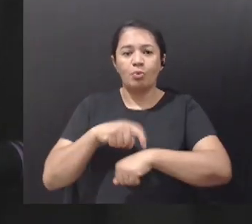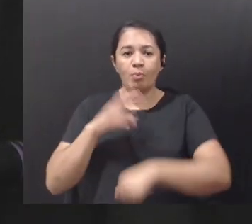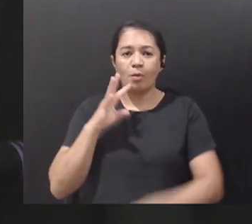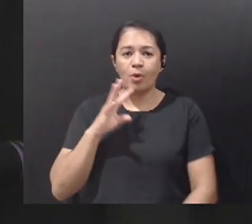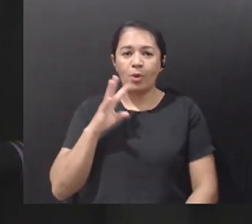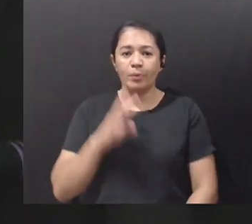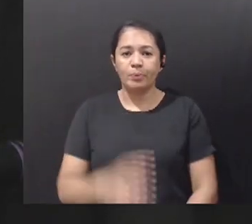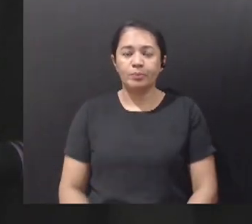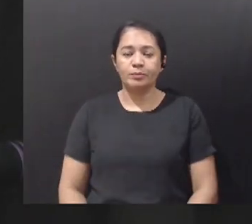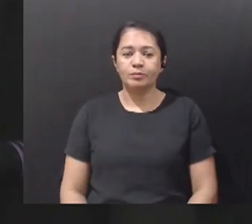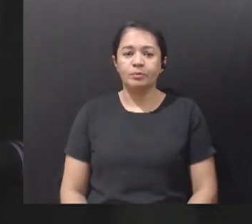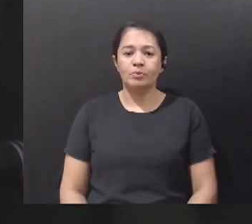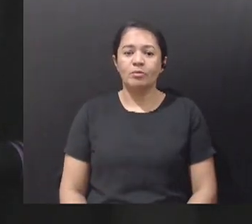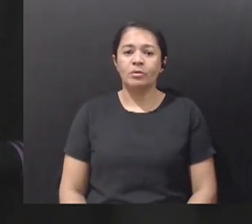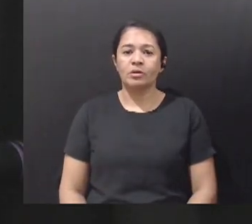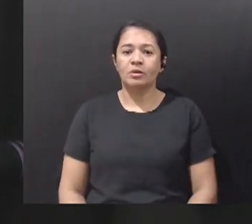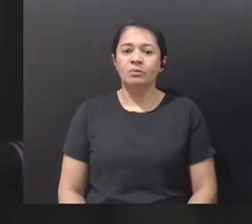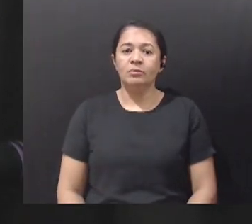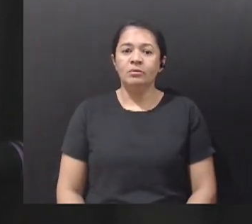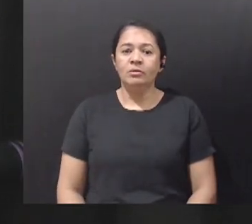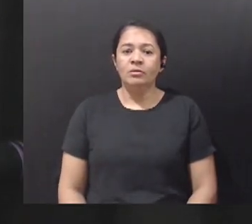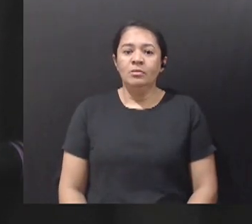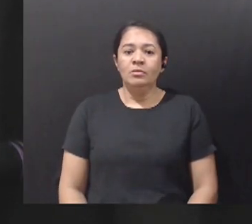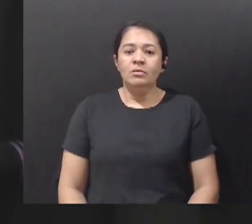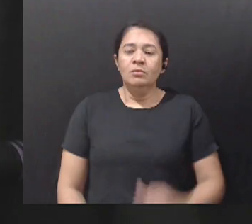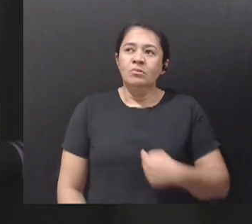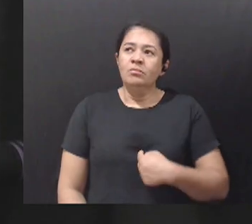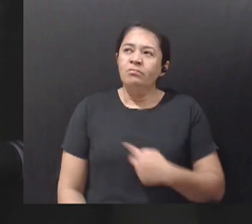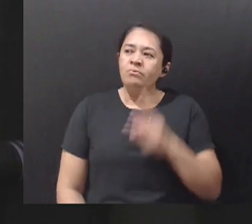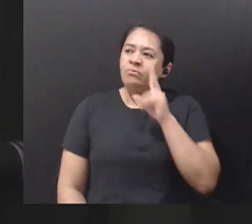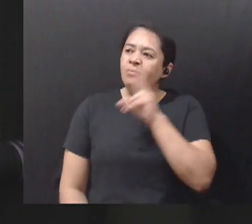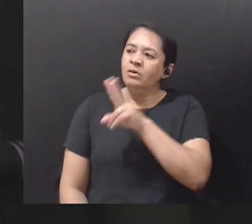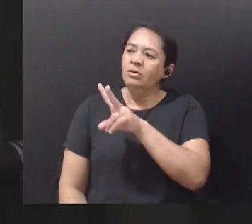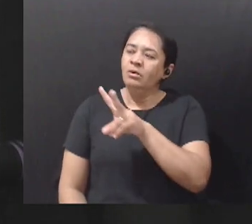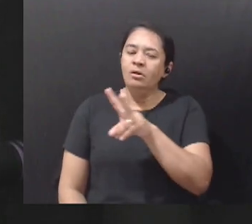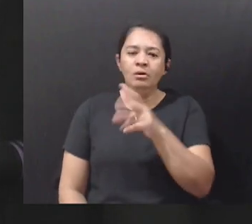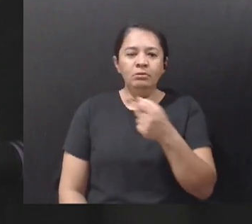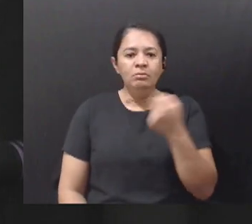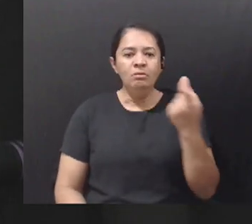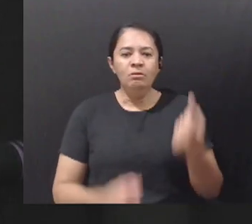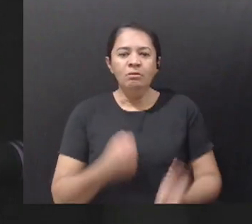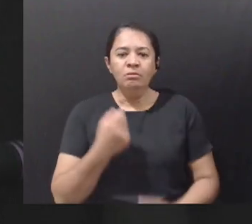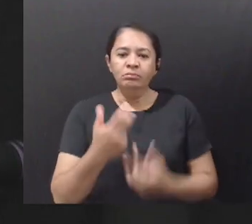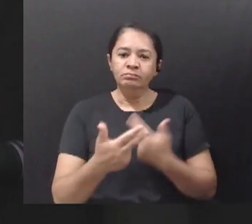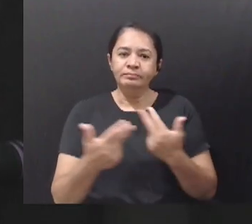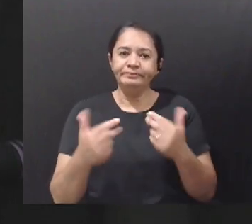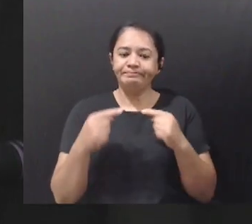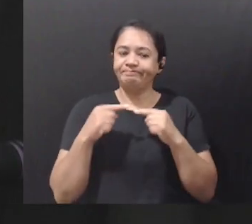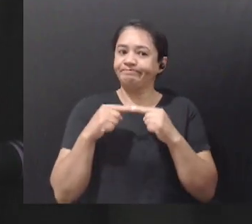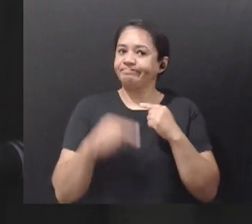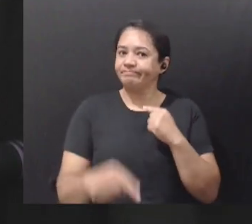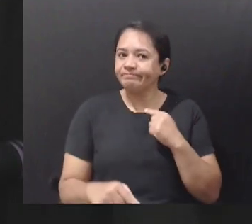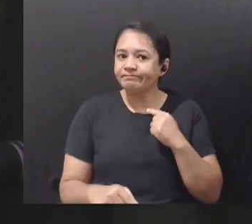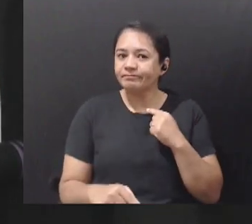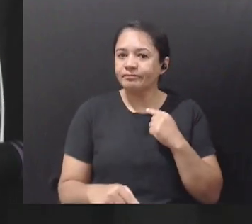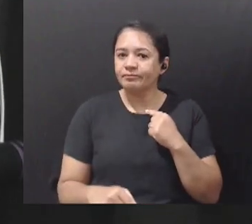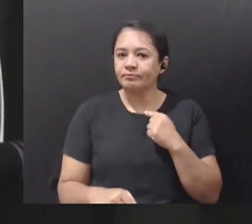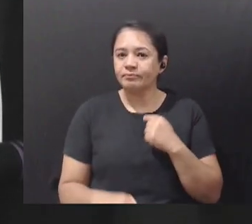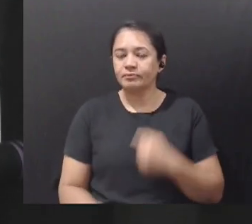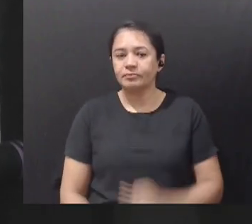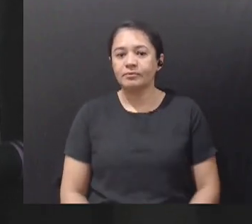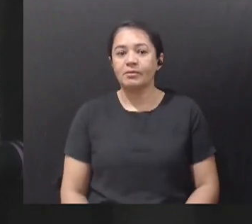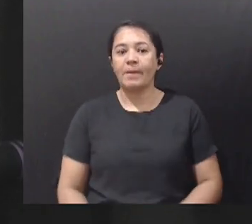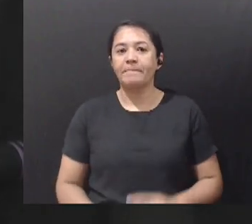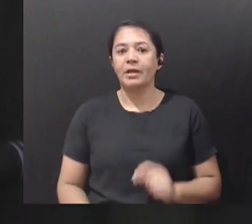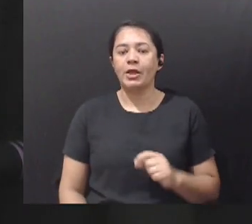Quando eu saí para isso, eu fiquei vendo muitas coisas que não estavam de acordo. E uma delas foi, eu trabalhava muito